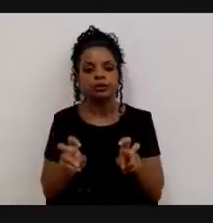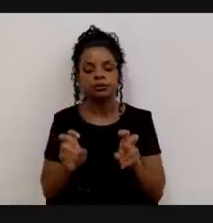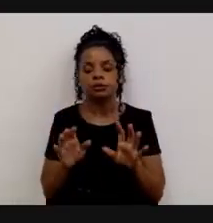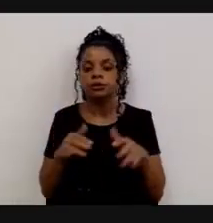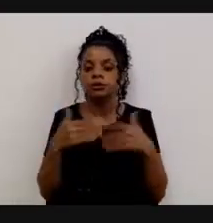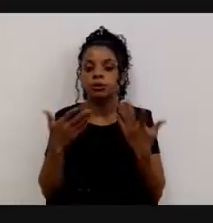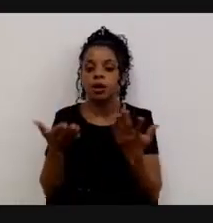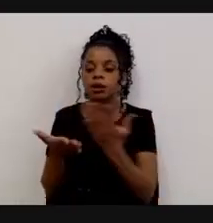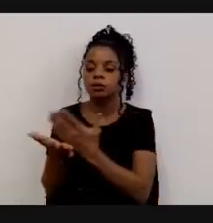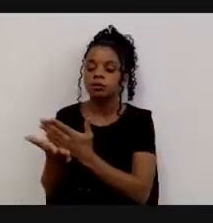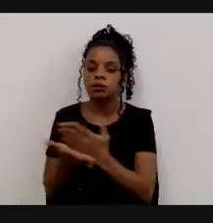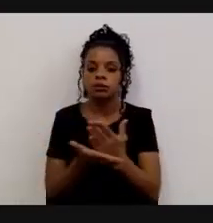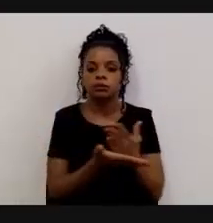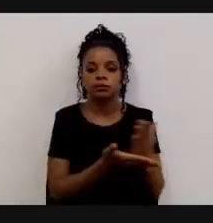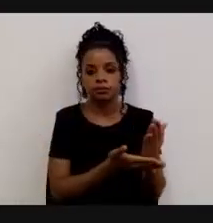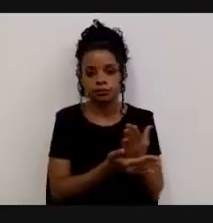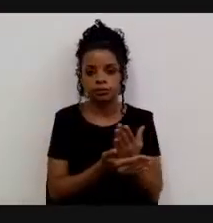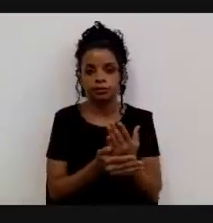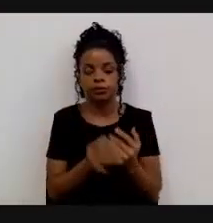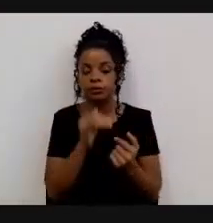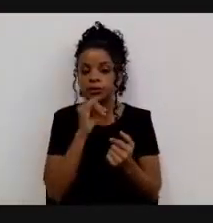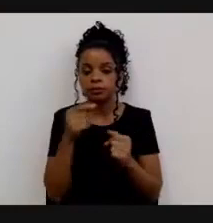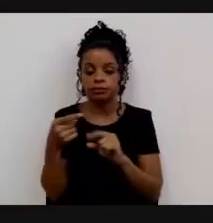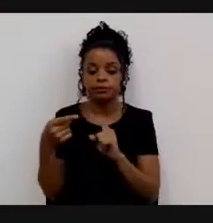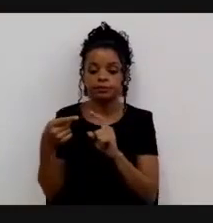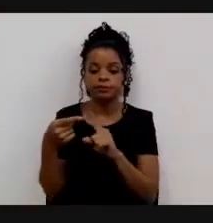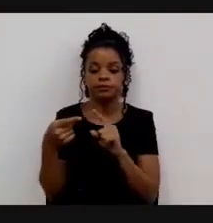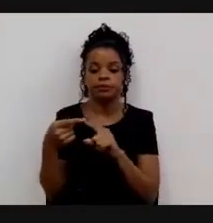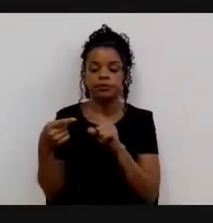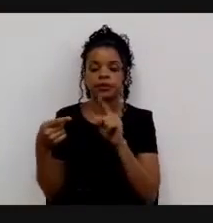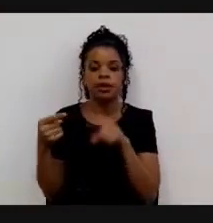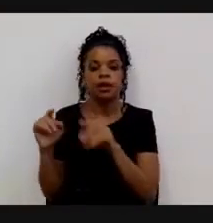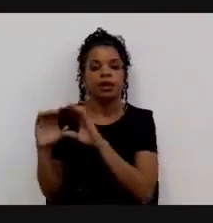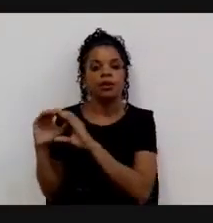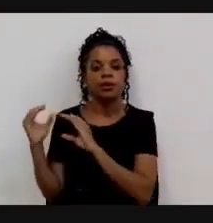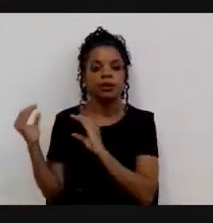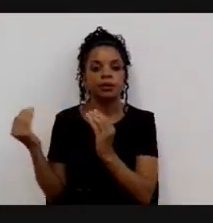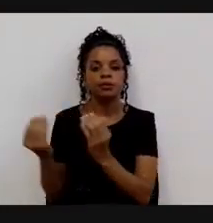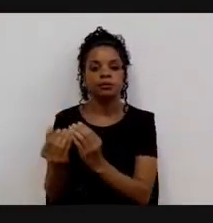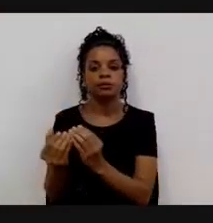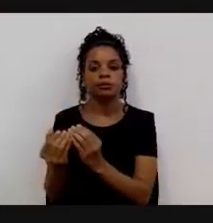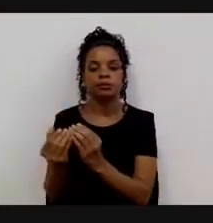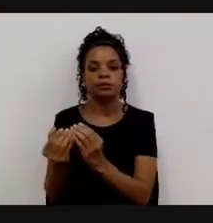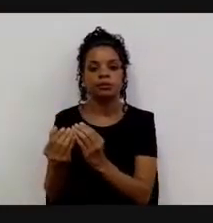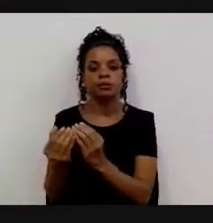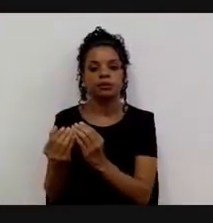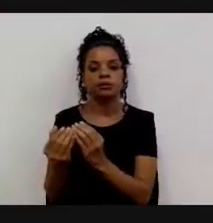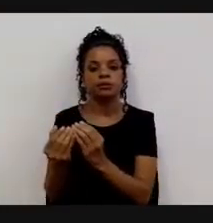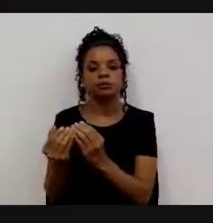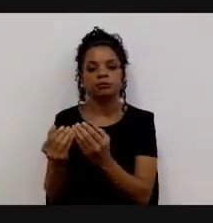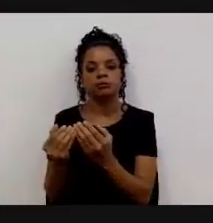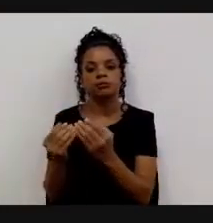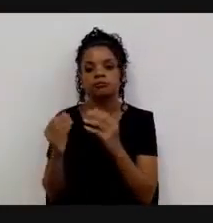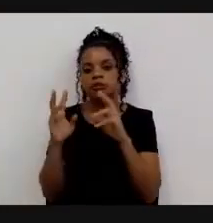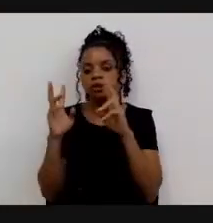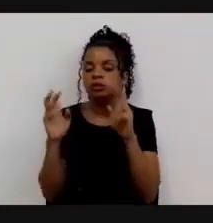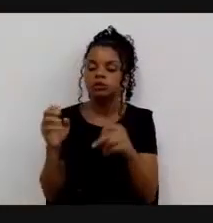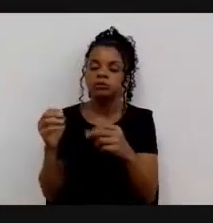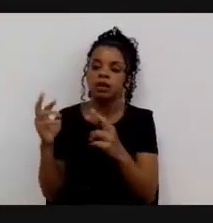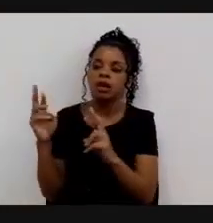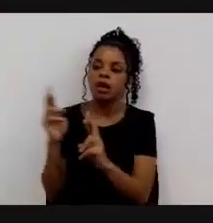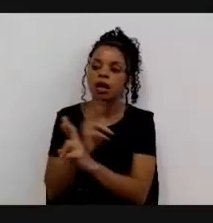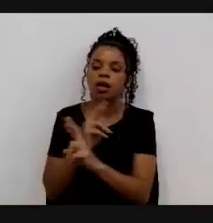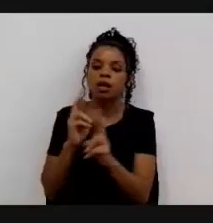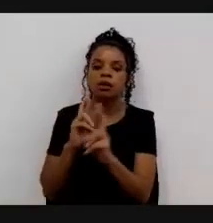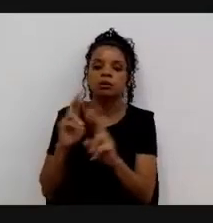divisões. As hard policies, por exemplo, seriam comissões relacionadas a relações exteriores,